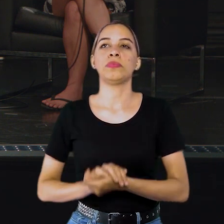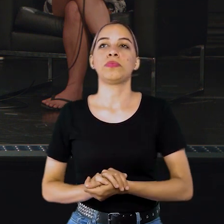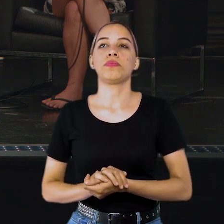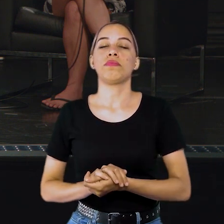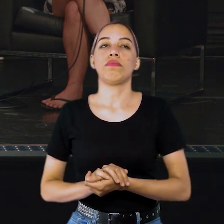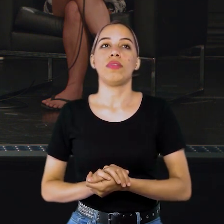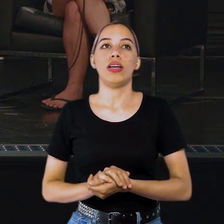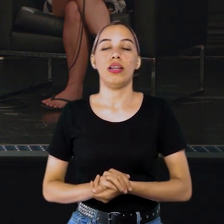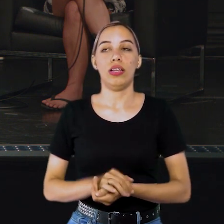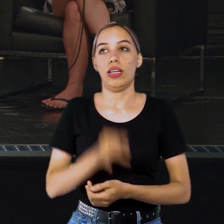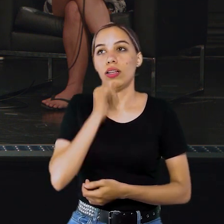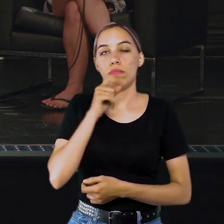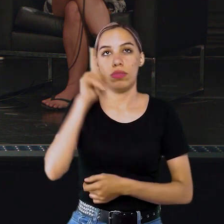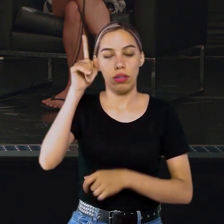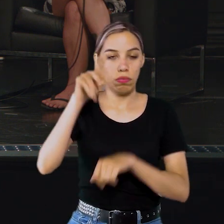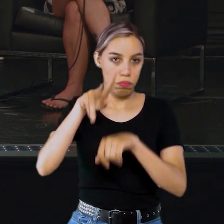conseguiu...